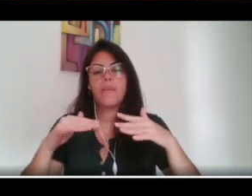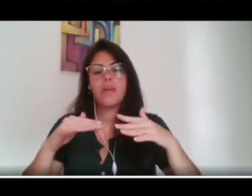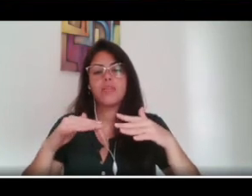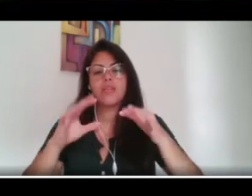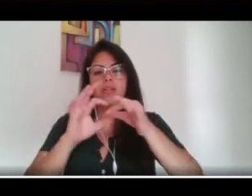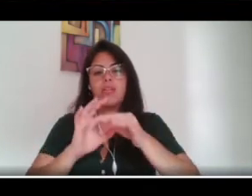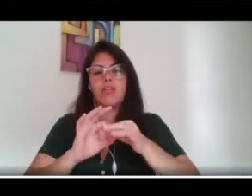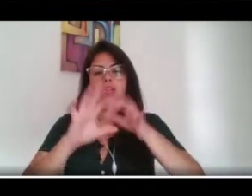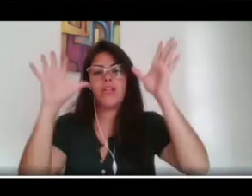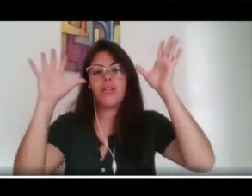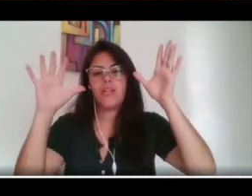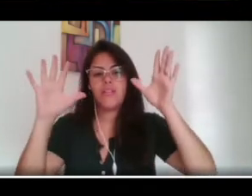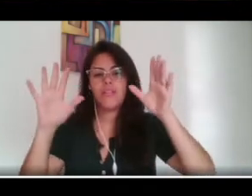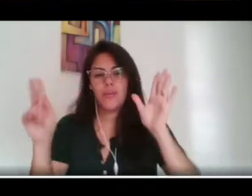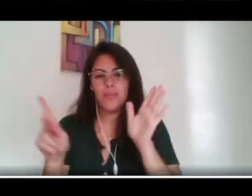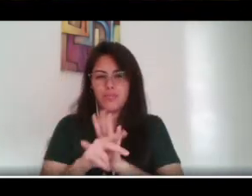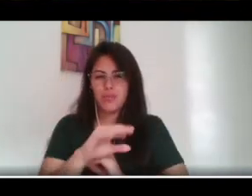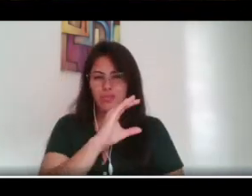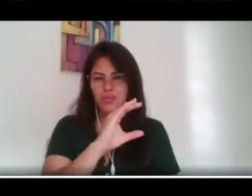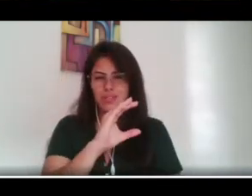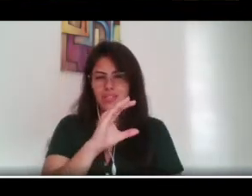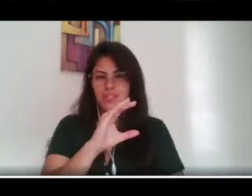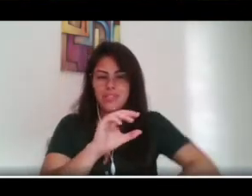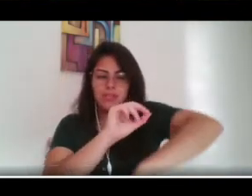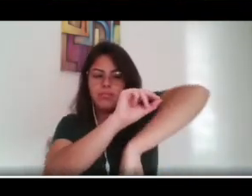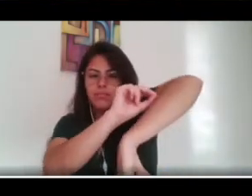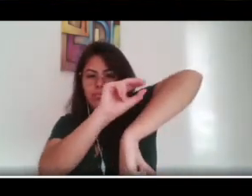Então, o movimento em Y dos dois grilos é